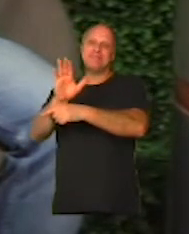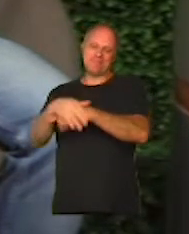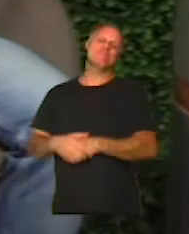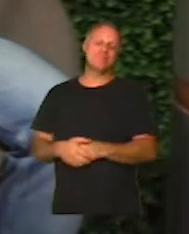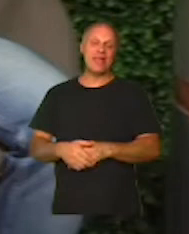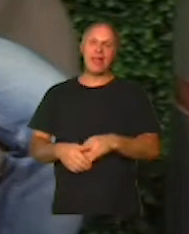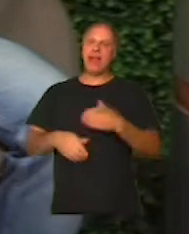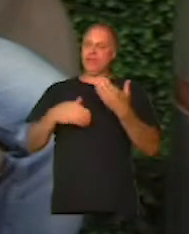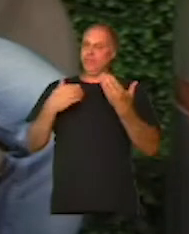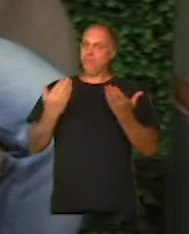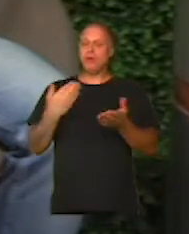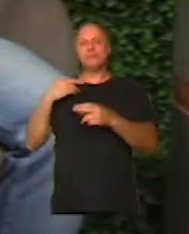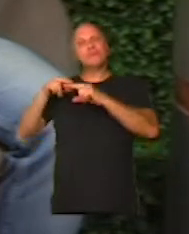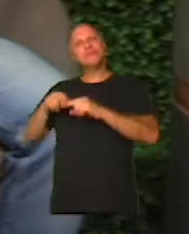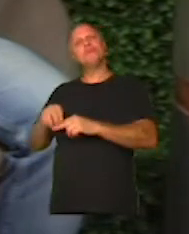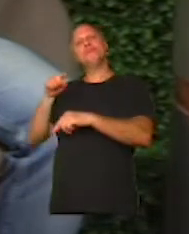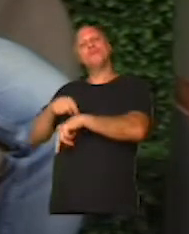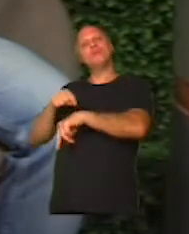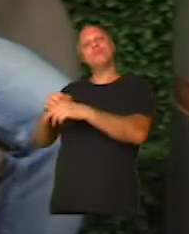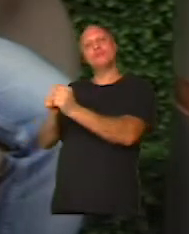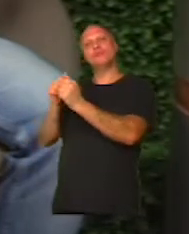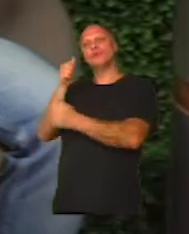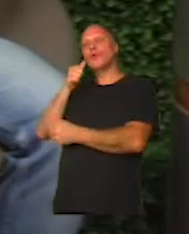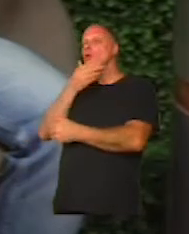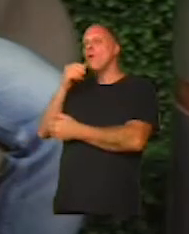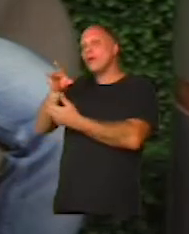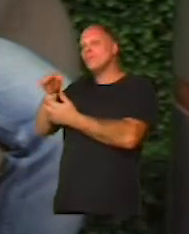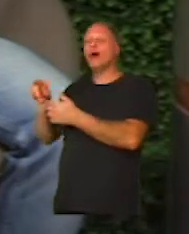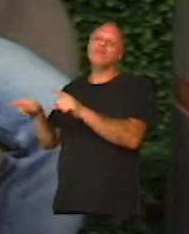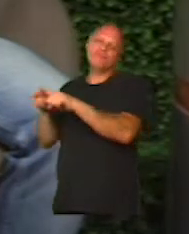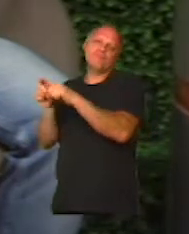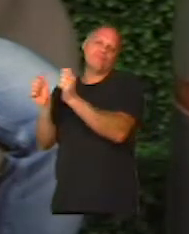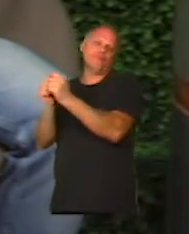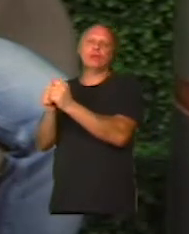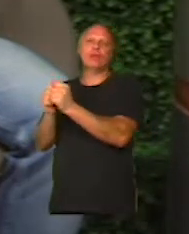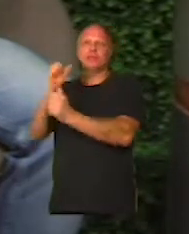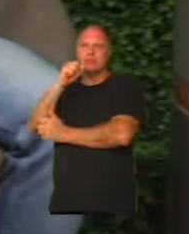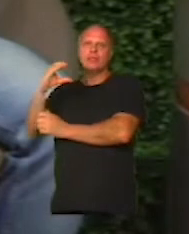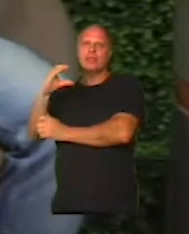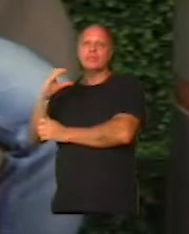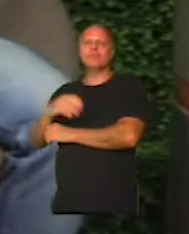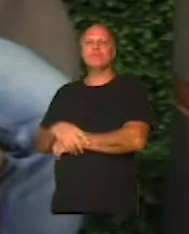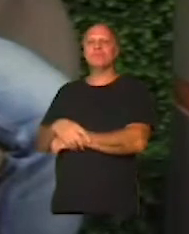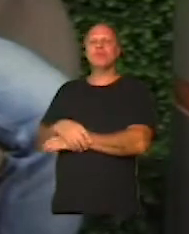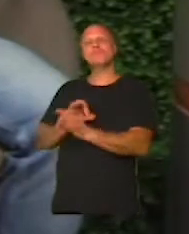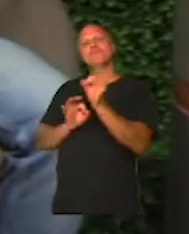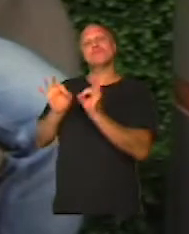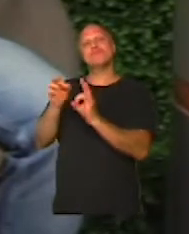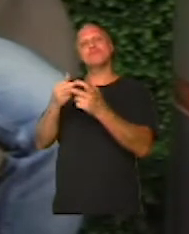Aí fiquei um tempo ali e gastei todo o dinheiro que eu trouxe, mas eu tinha minha bagagem,